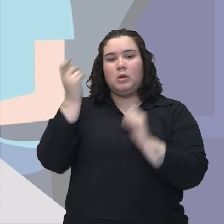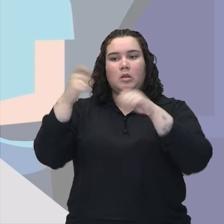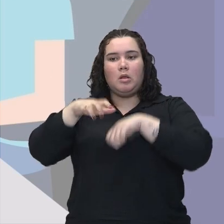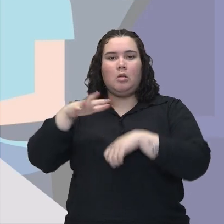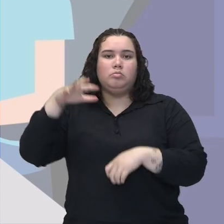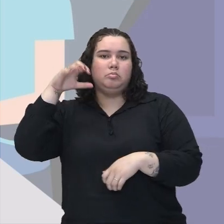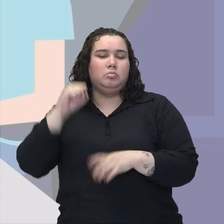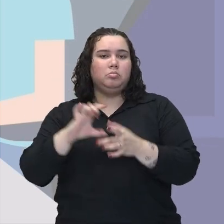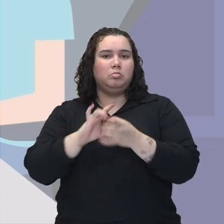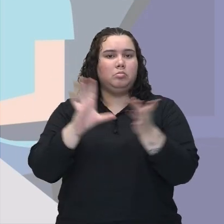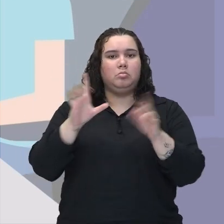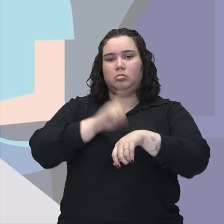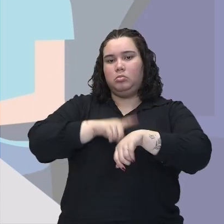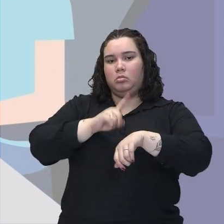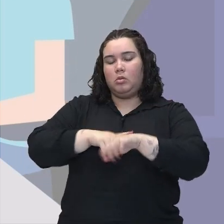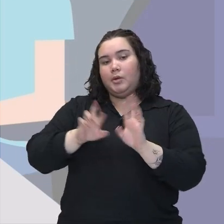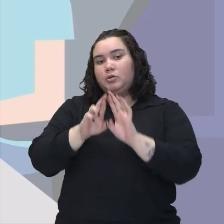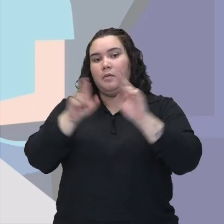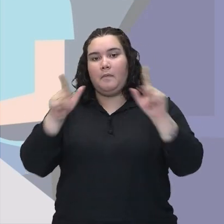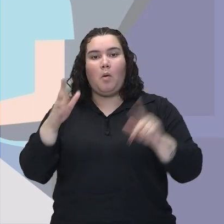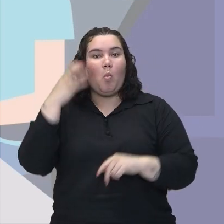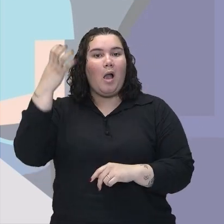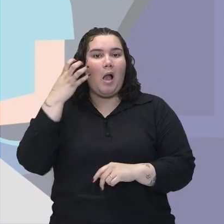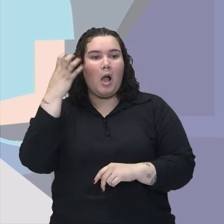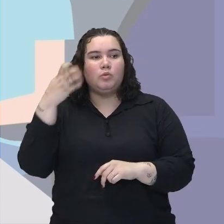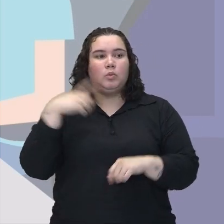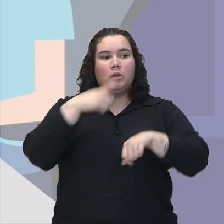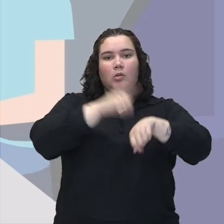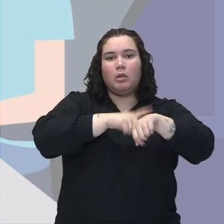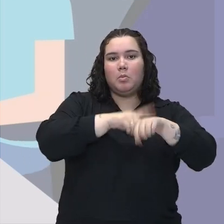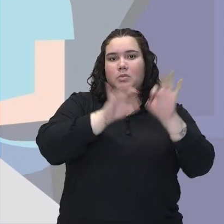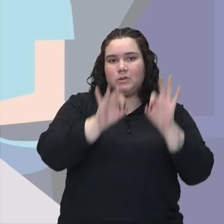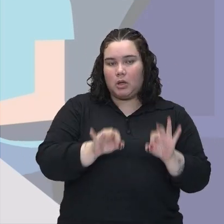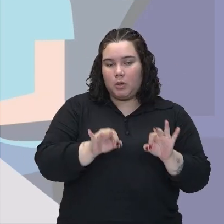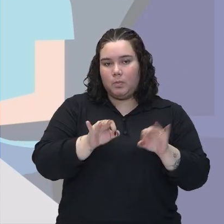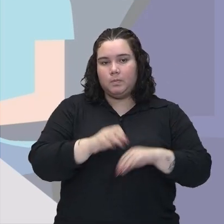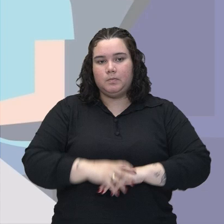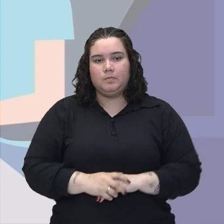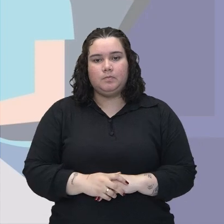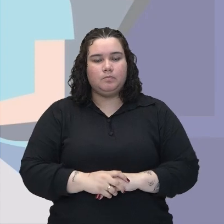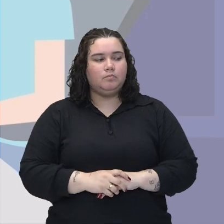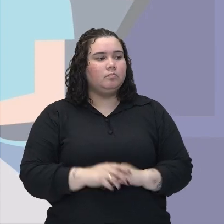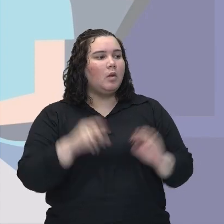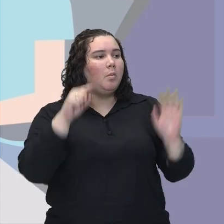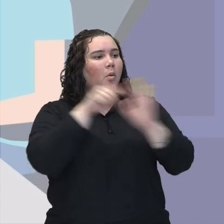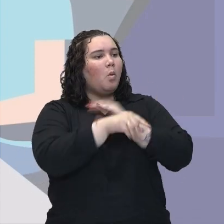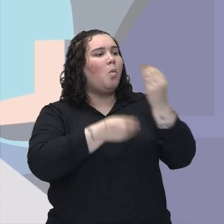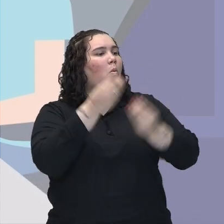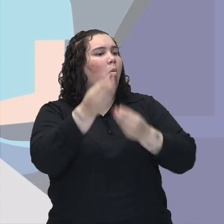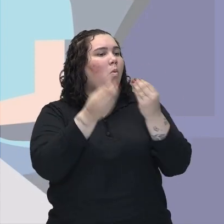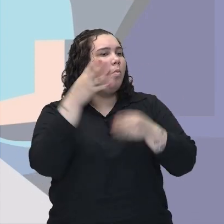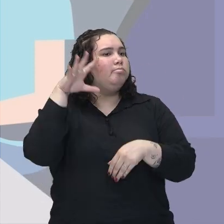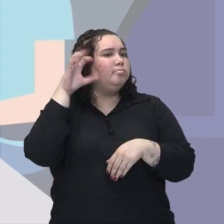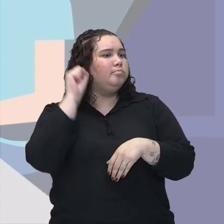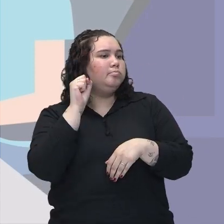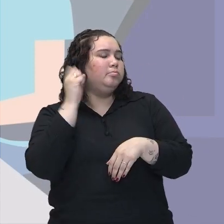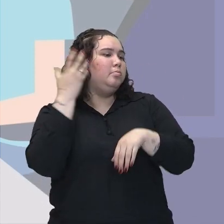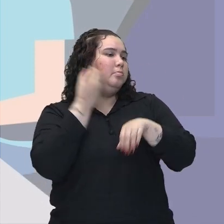hora que quiser, ao contrário dos programas de rádio tradicionais. Como escutar um podcast?